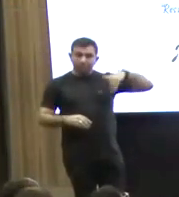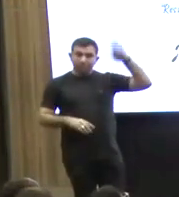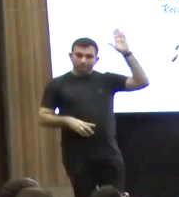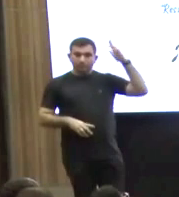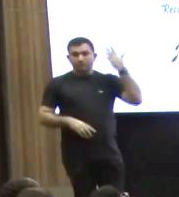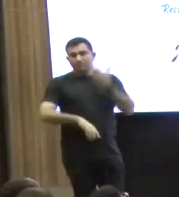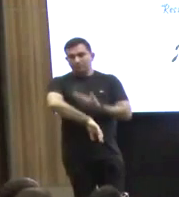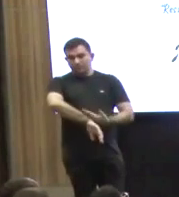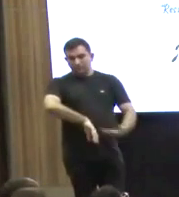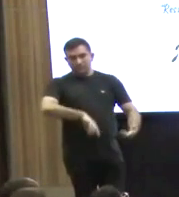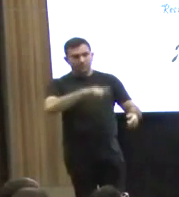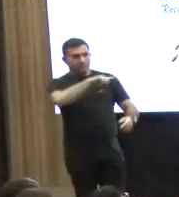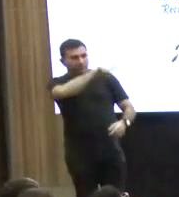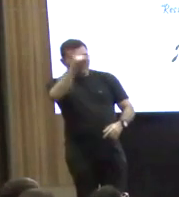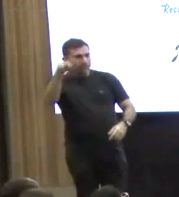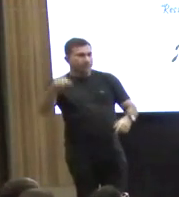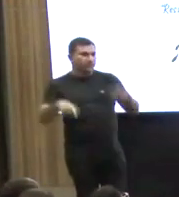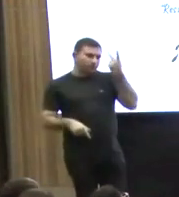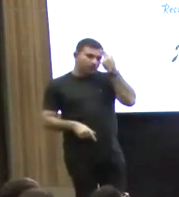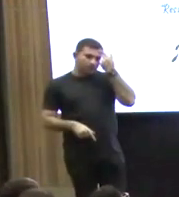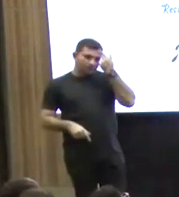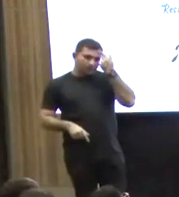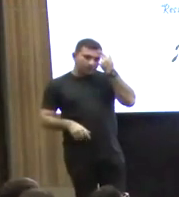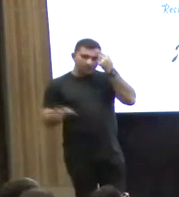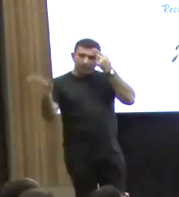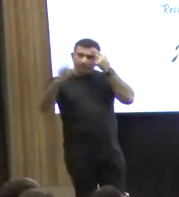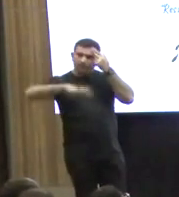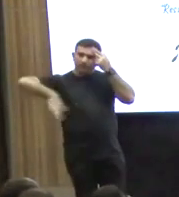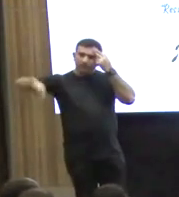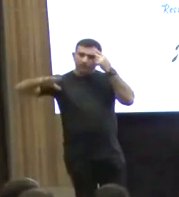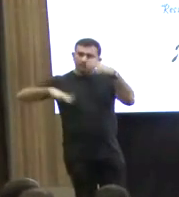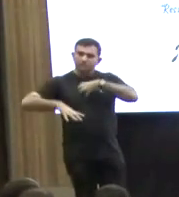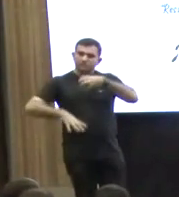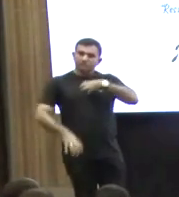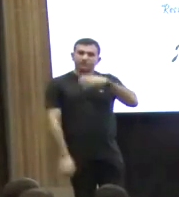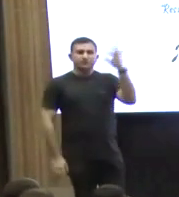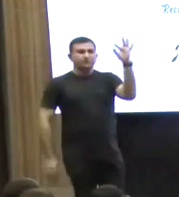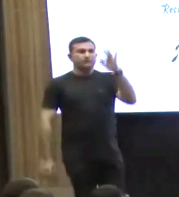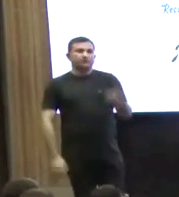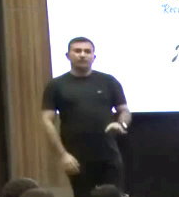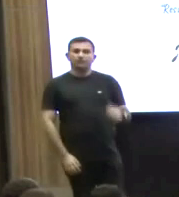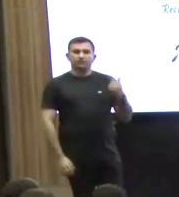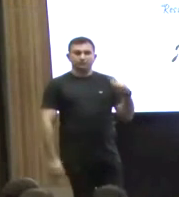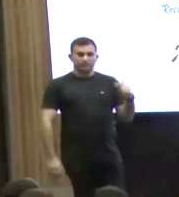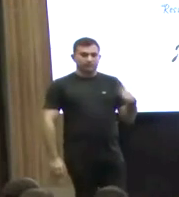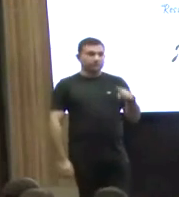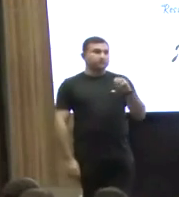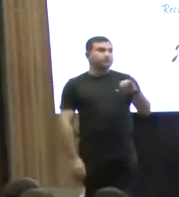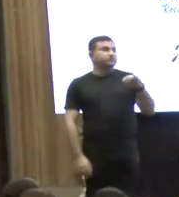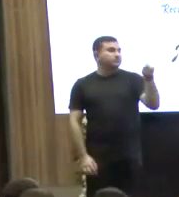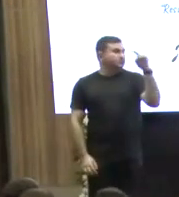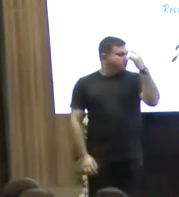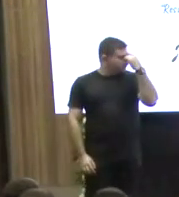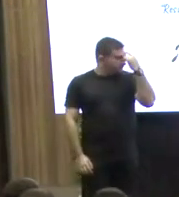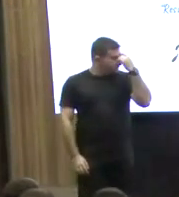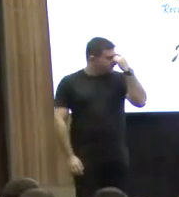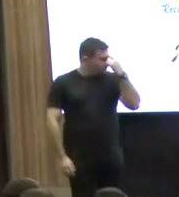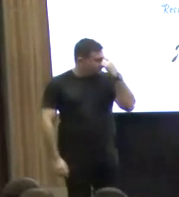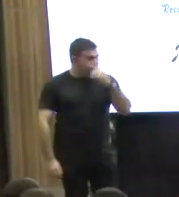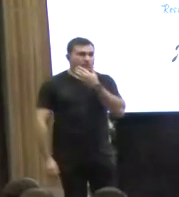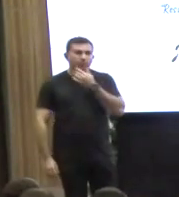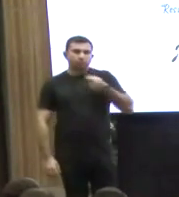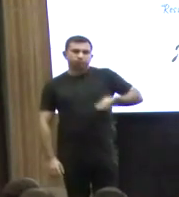buscarmos um espacinho, na casa grande dos normais, a gente muitas vezes não está lutando contra uma série